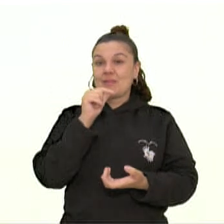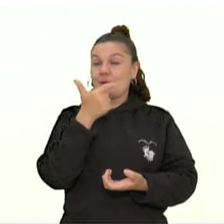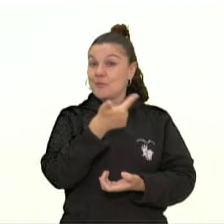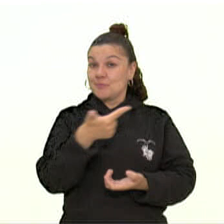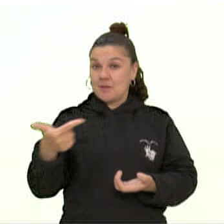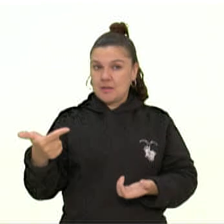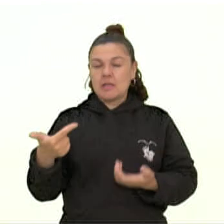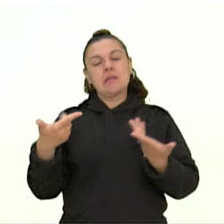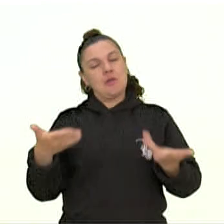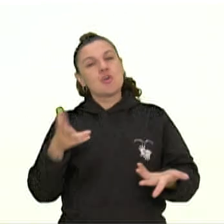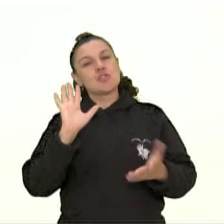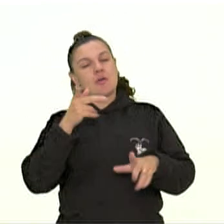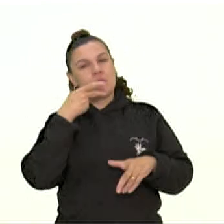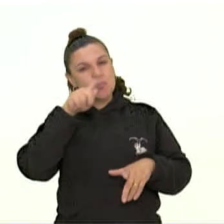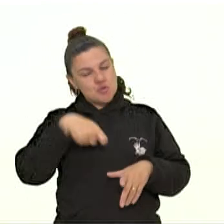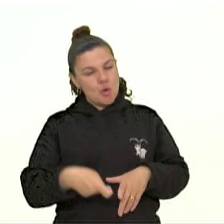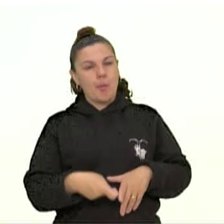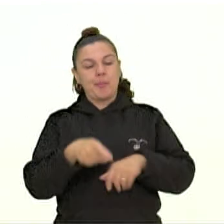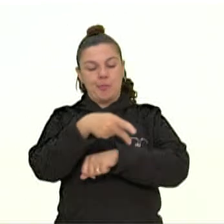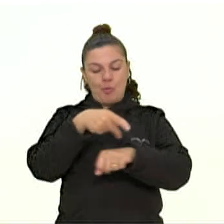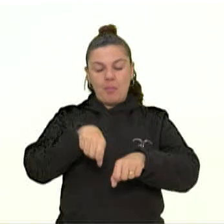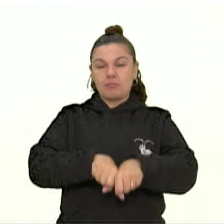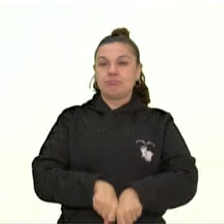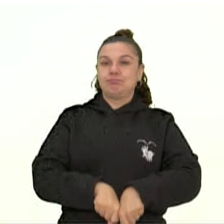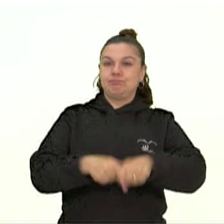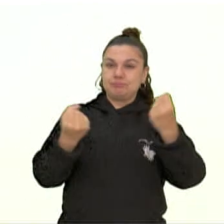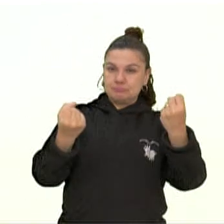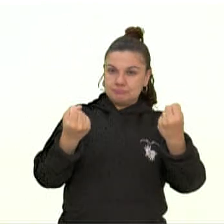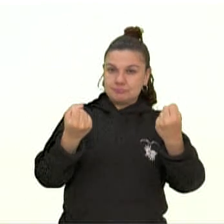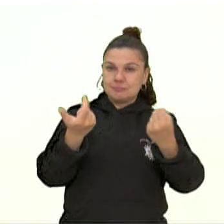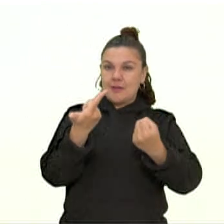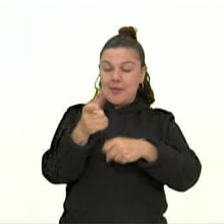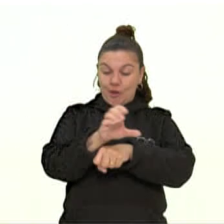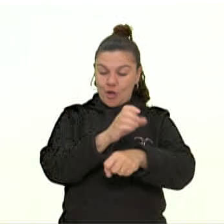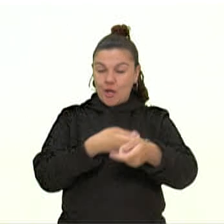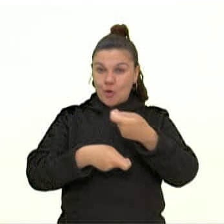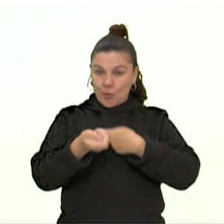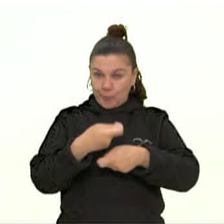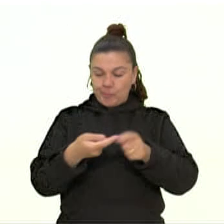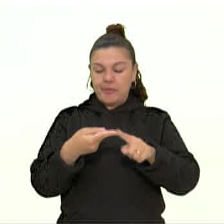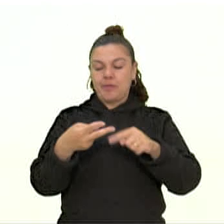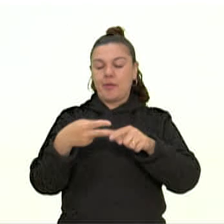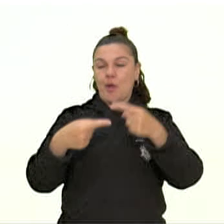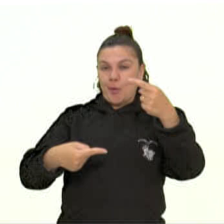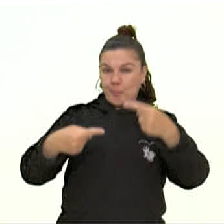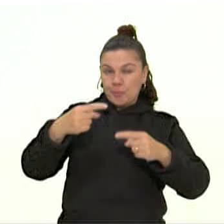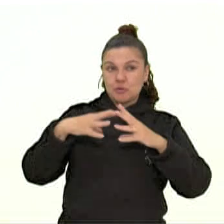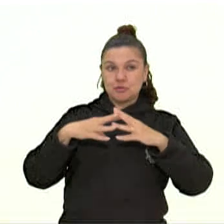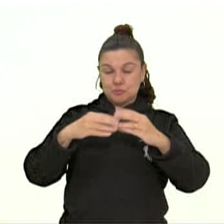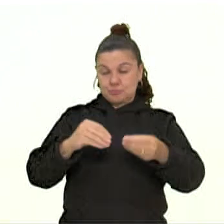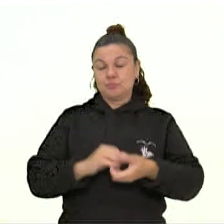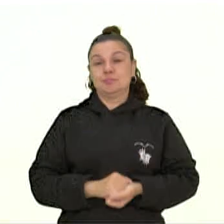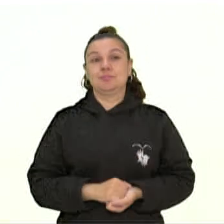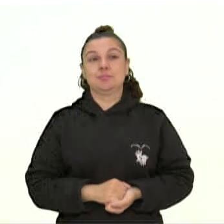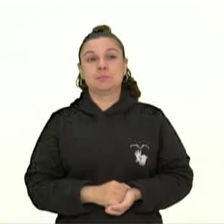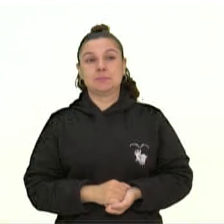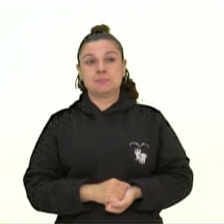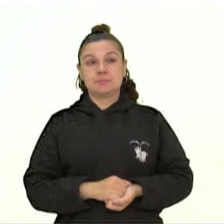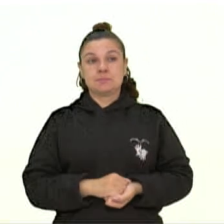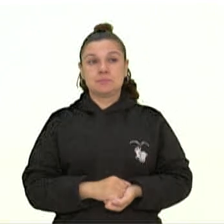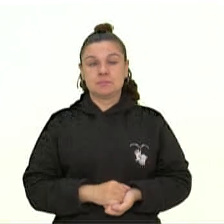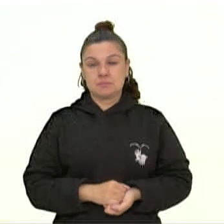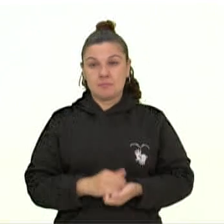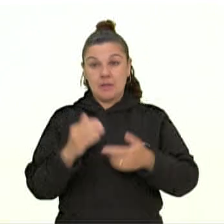a violência e tudo mais, nós temos os fenômenos climáticos que forçam as migrações.